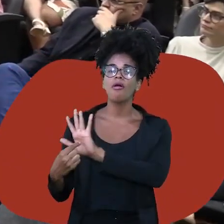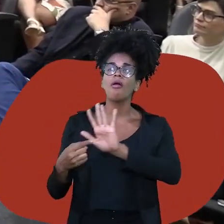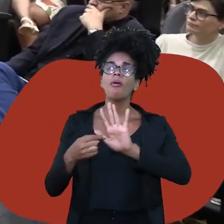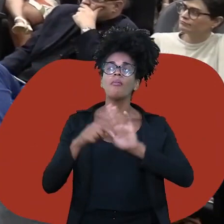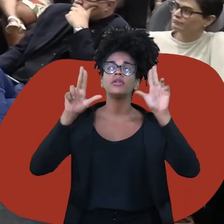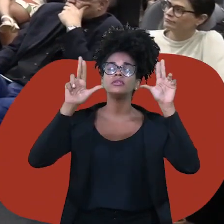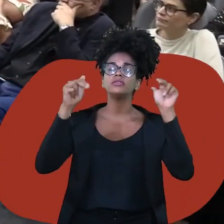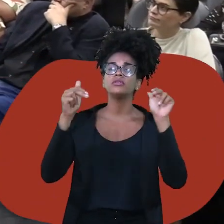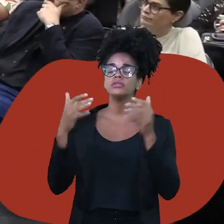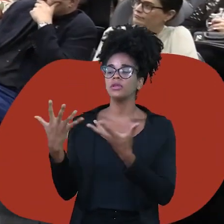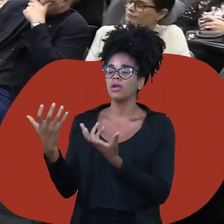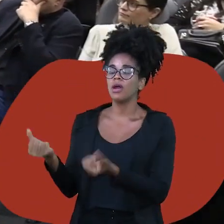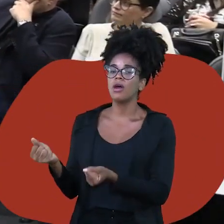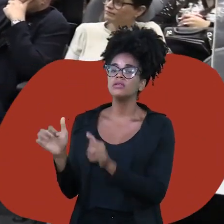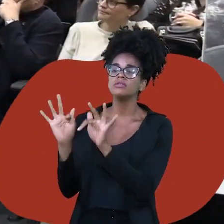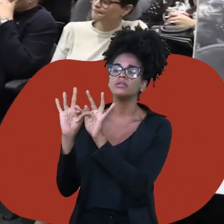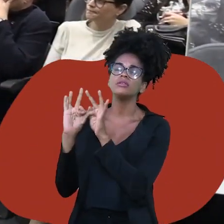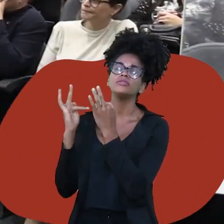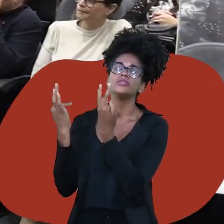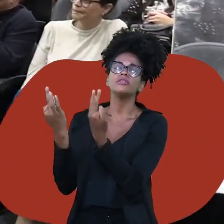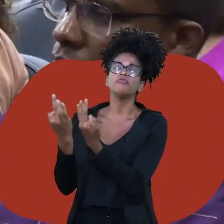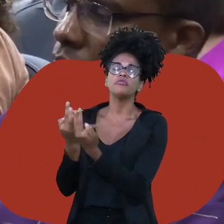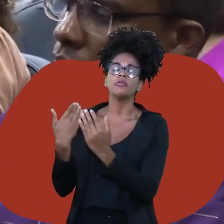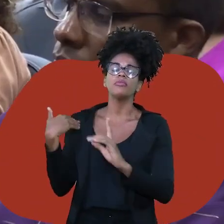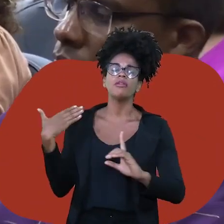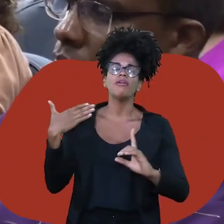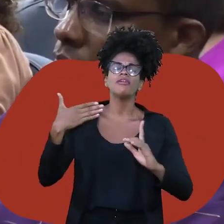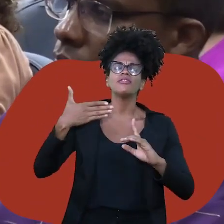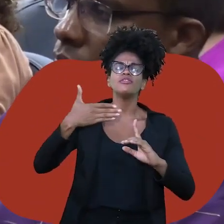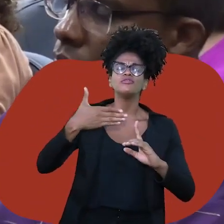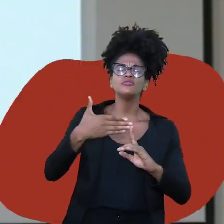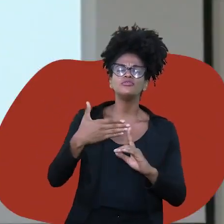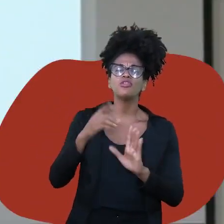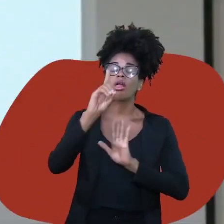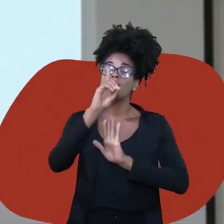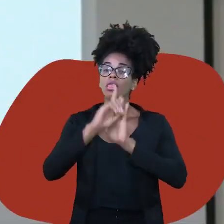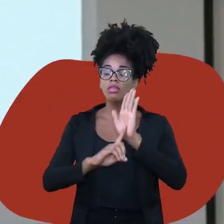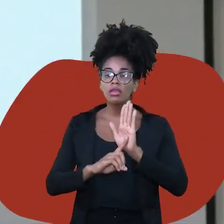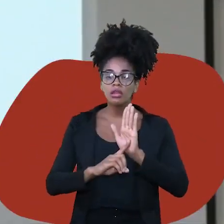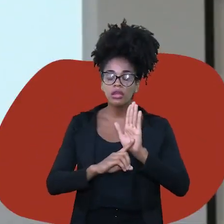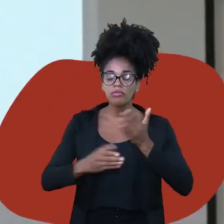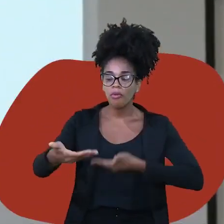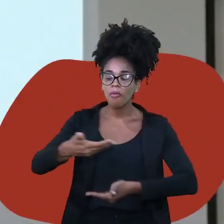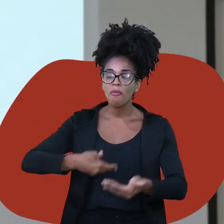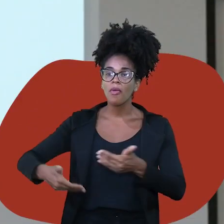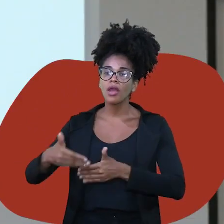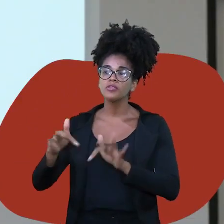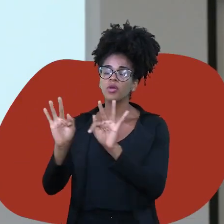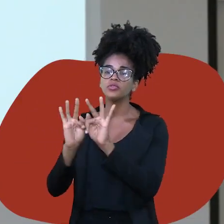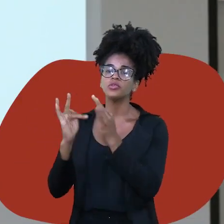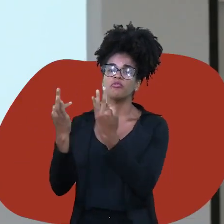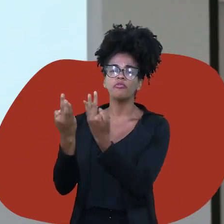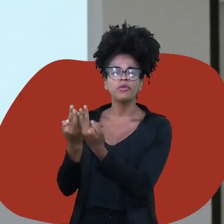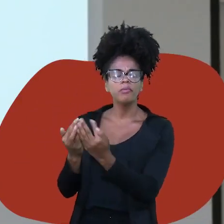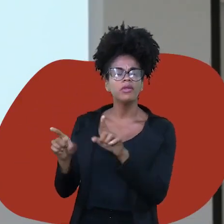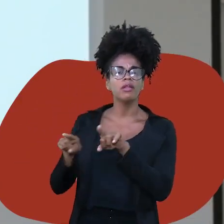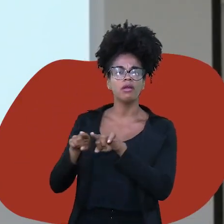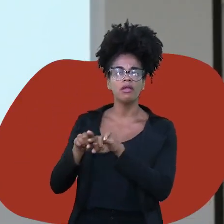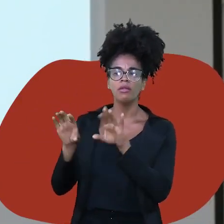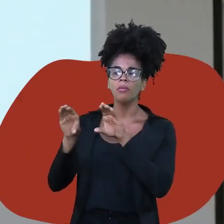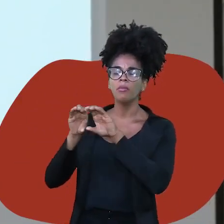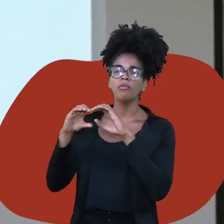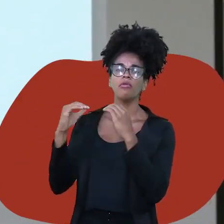do Tocantins, que trouxe o tema Acolhimento Familiar, rumos na concretização do direito à